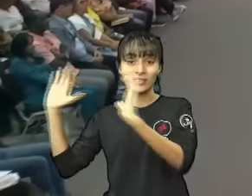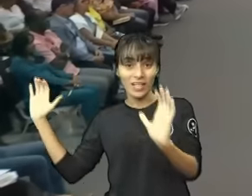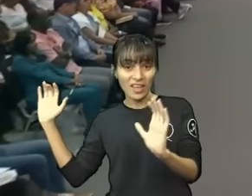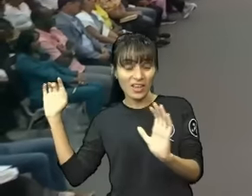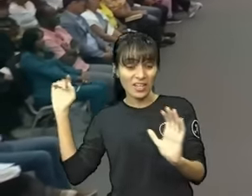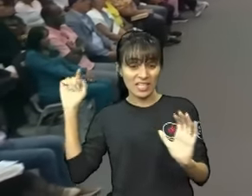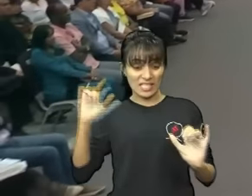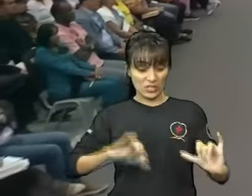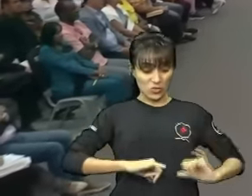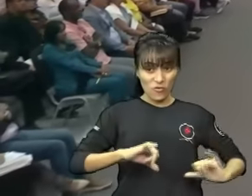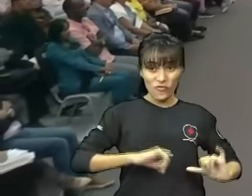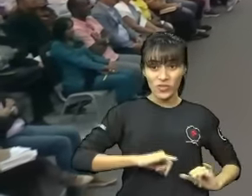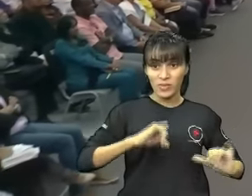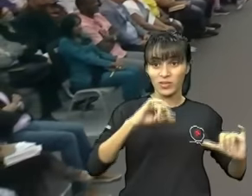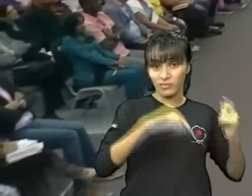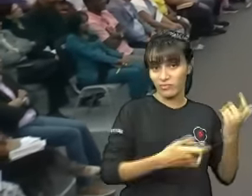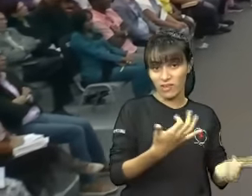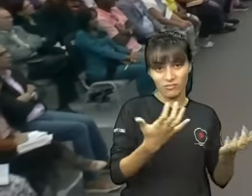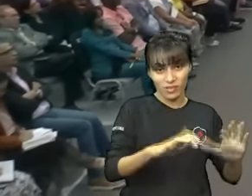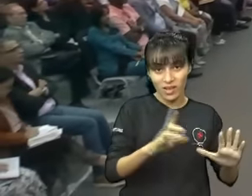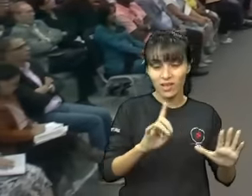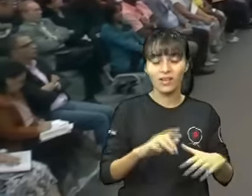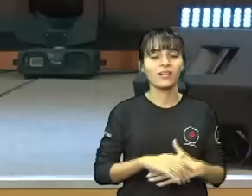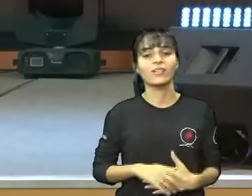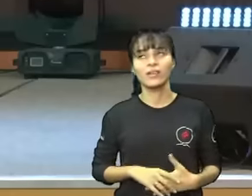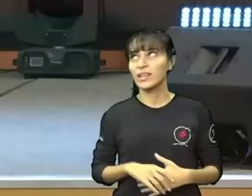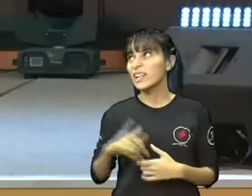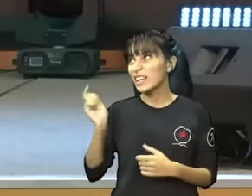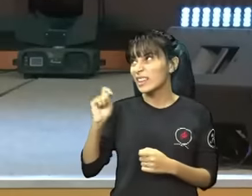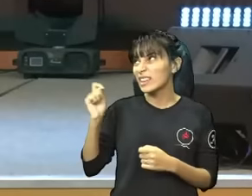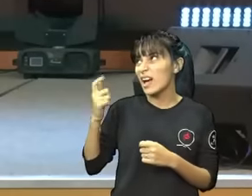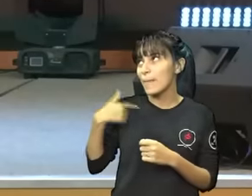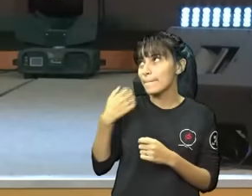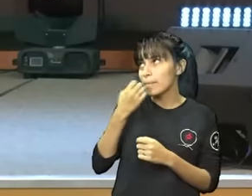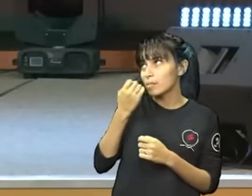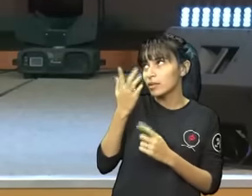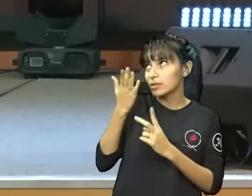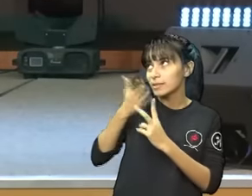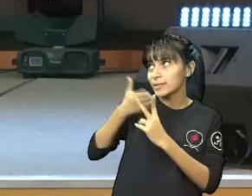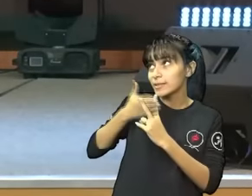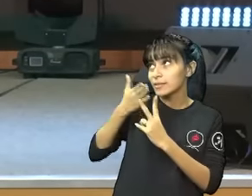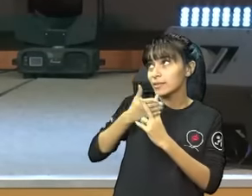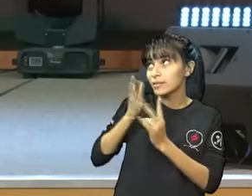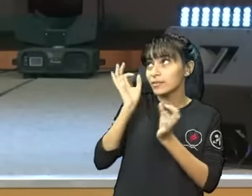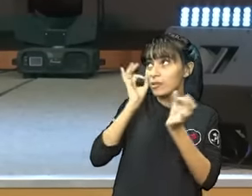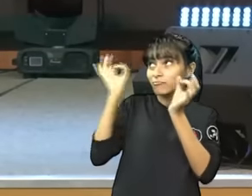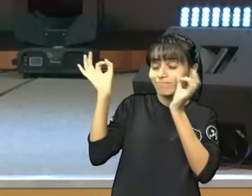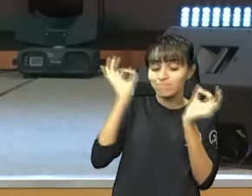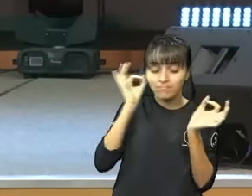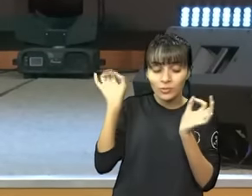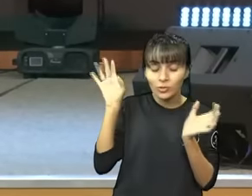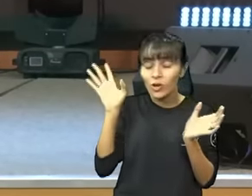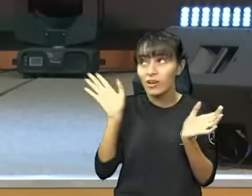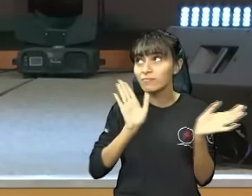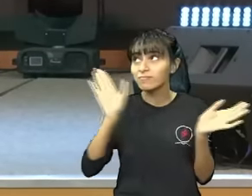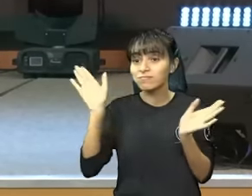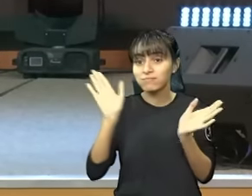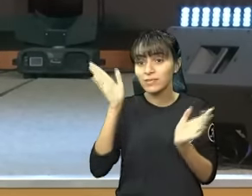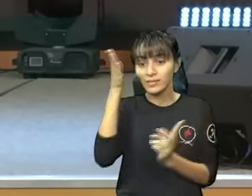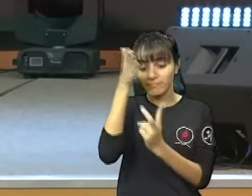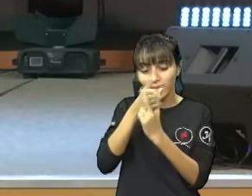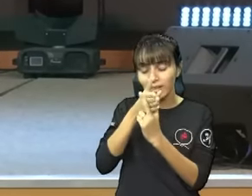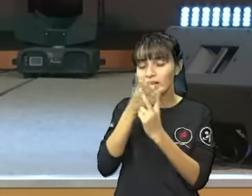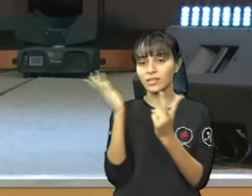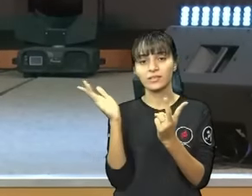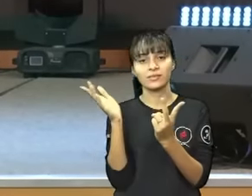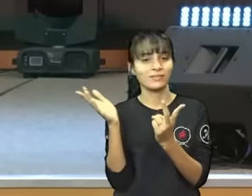e nem o sofrimento inferno dá para quebrar meu galho deixar no meio do caminho eu fico aqui no meio do caminho nem lá nem nem a